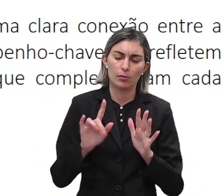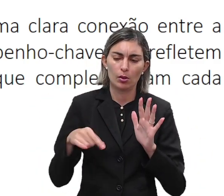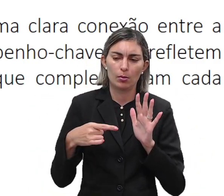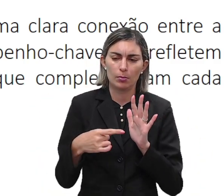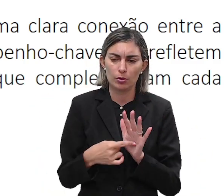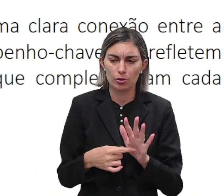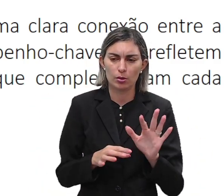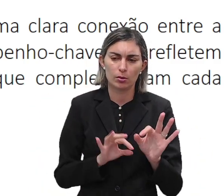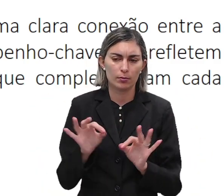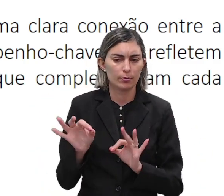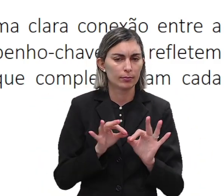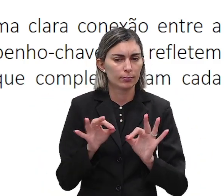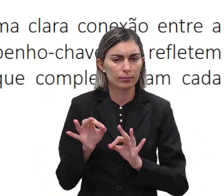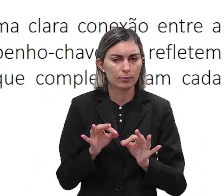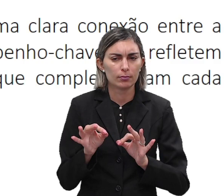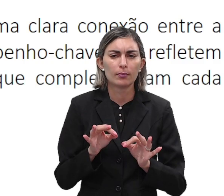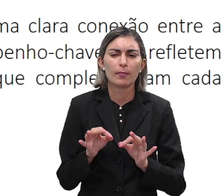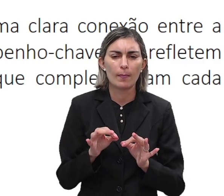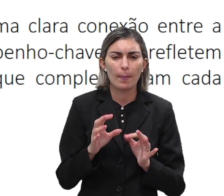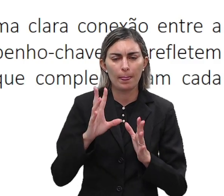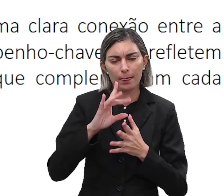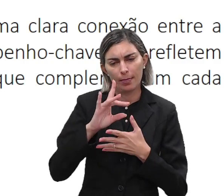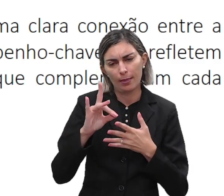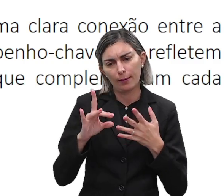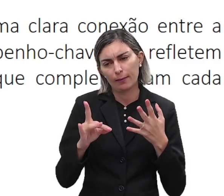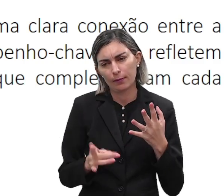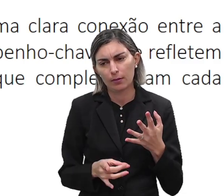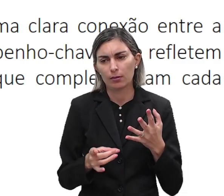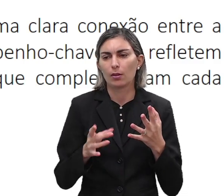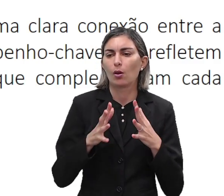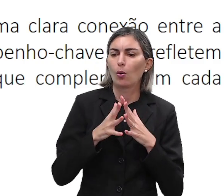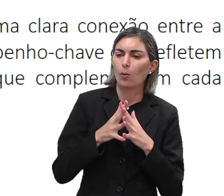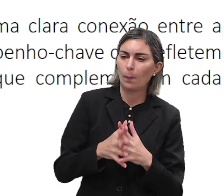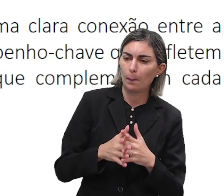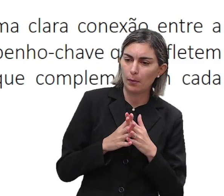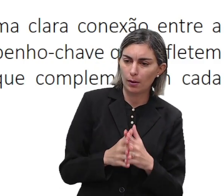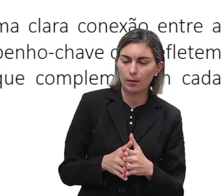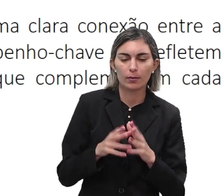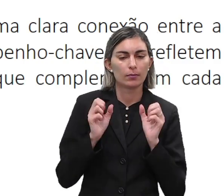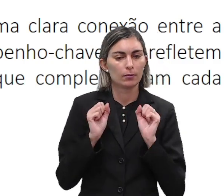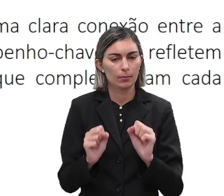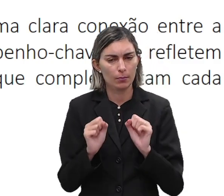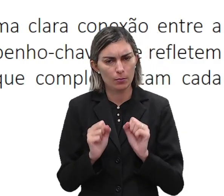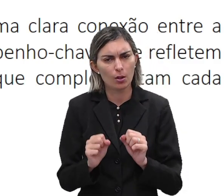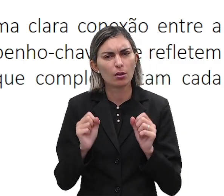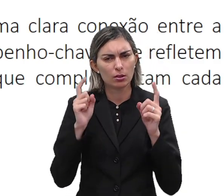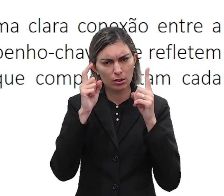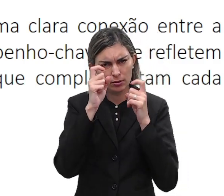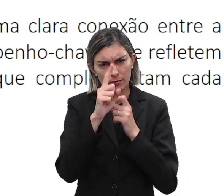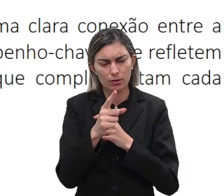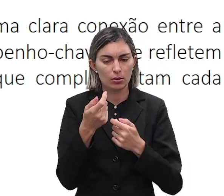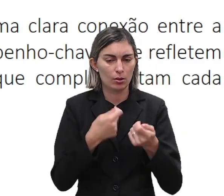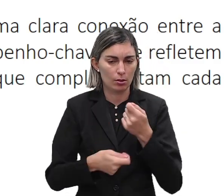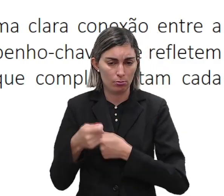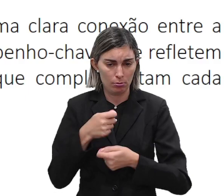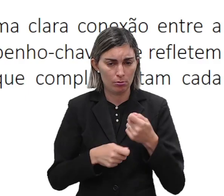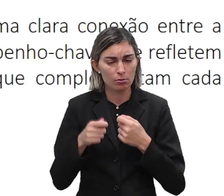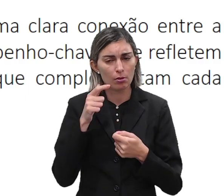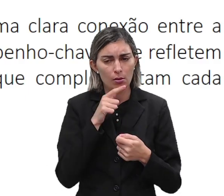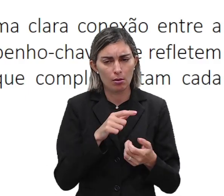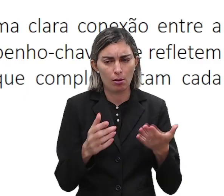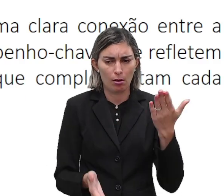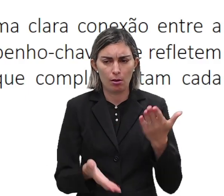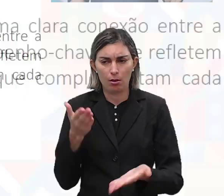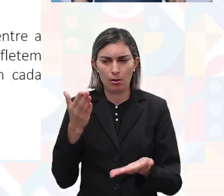objetivos organizacionais. As medidas detalhadas, complexas, mas que podem ser difíceis de administrar. Para alcançar esse